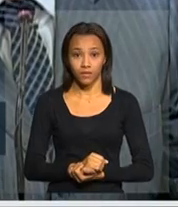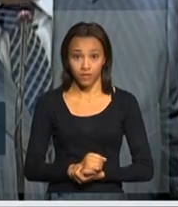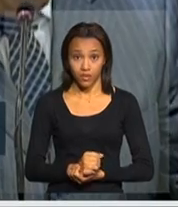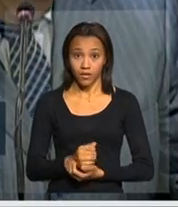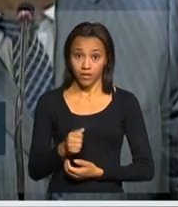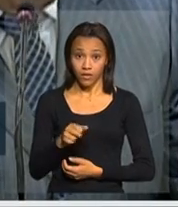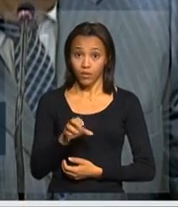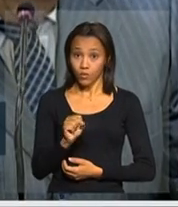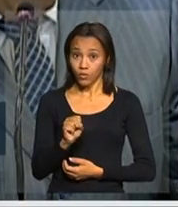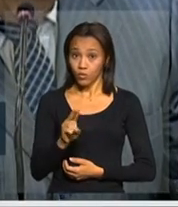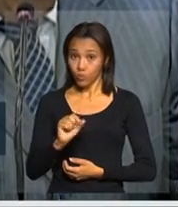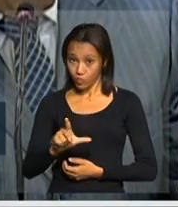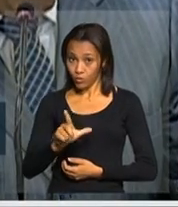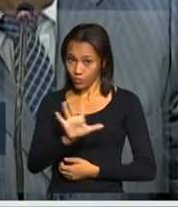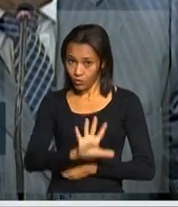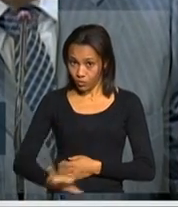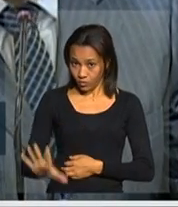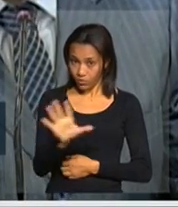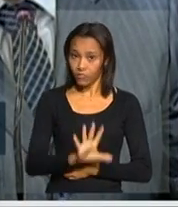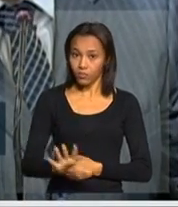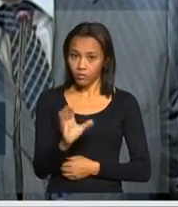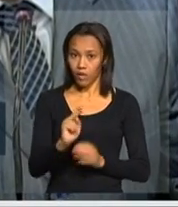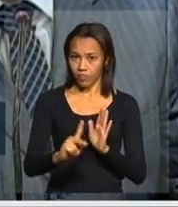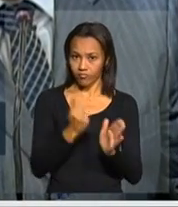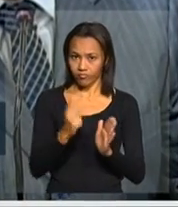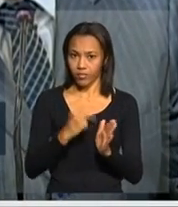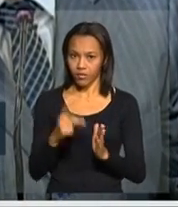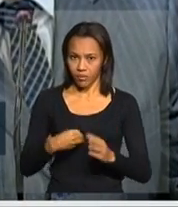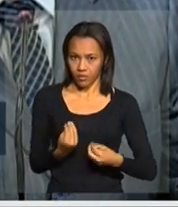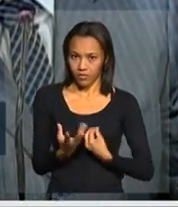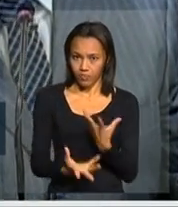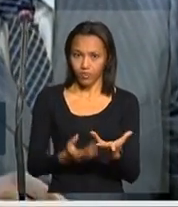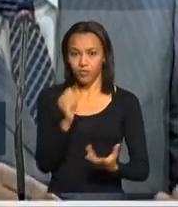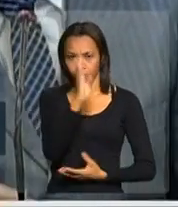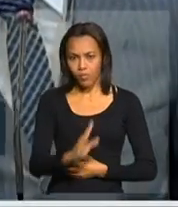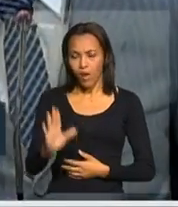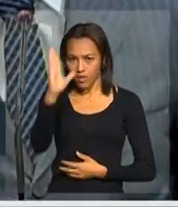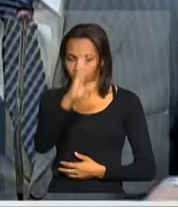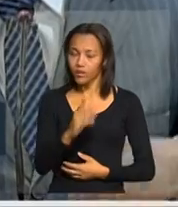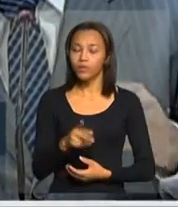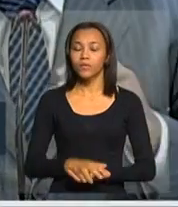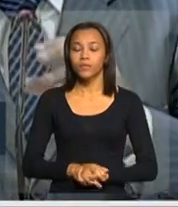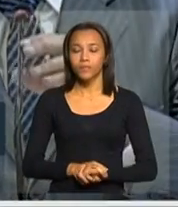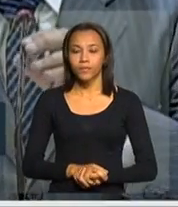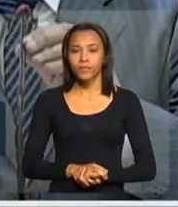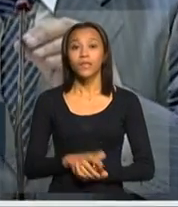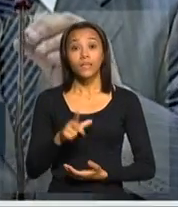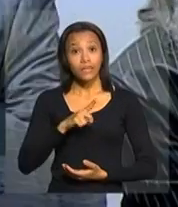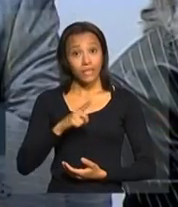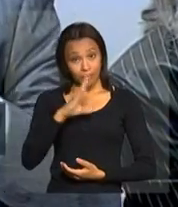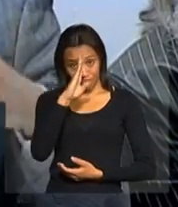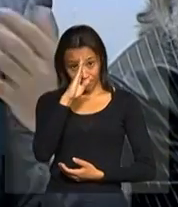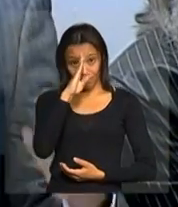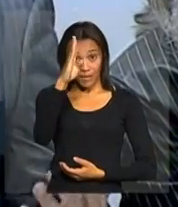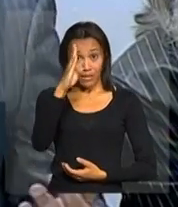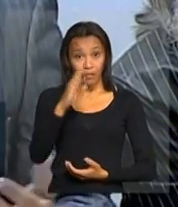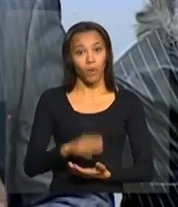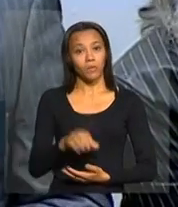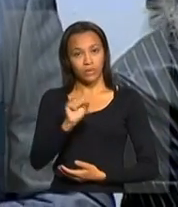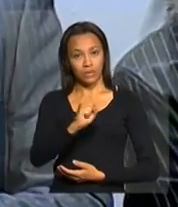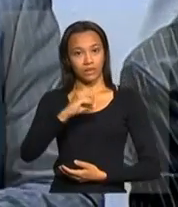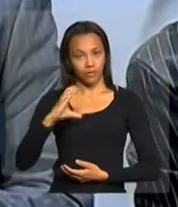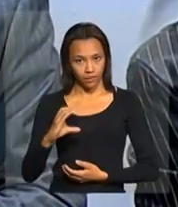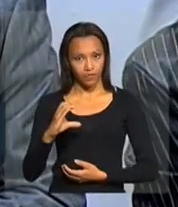né, nesse cenário de transplantes no Brasil como um todo? Eu diria que tem alguns destaques, né? Santa